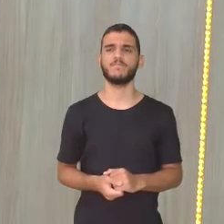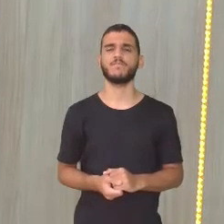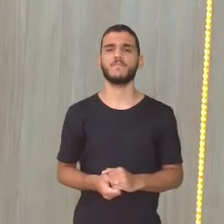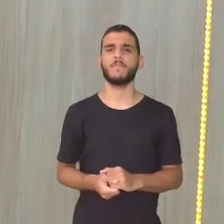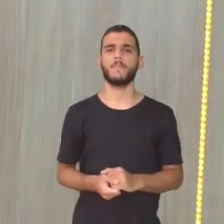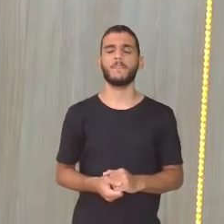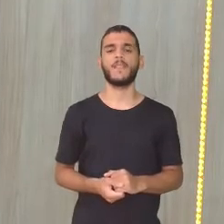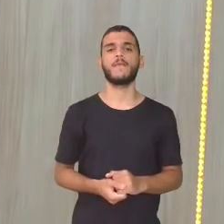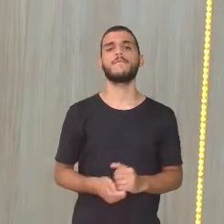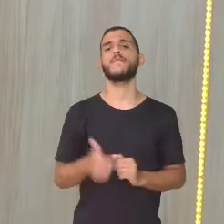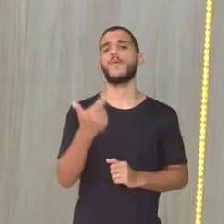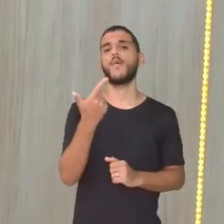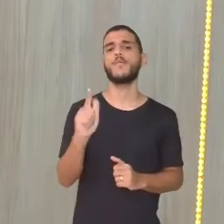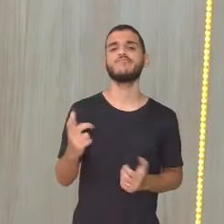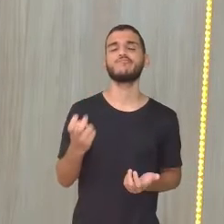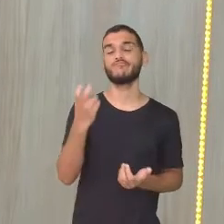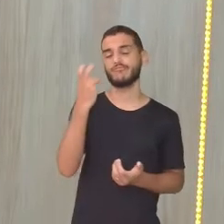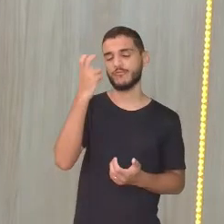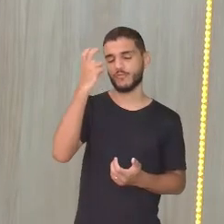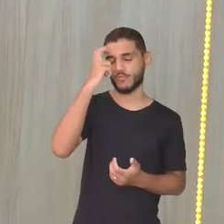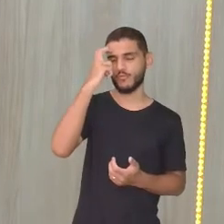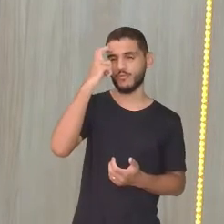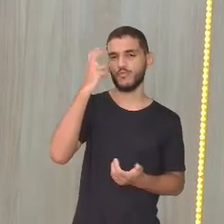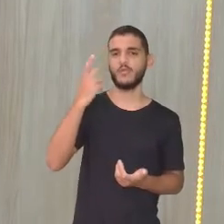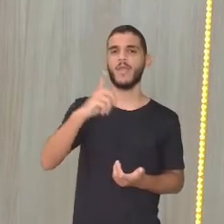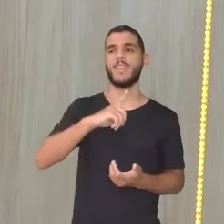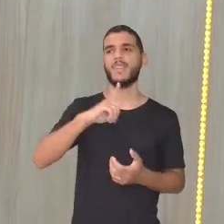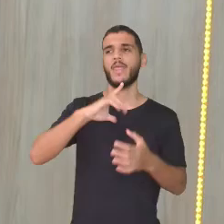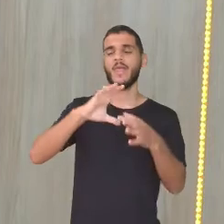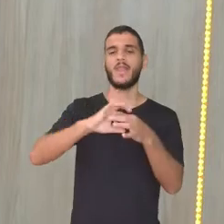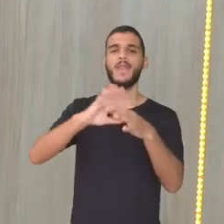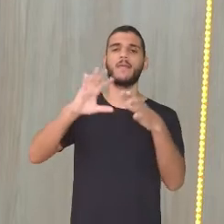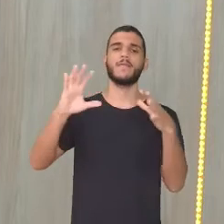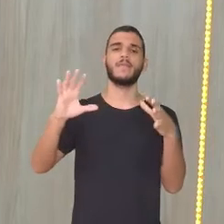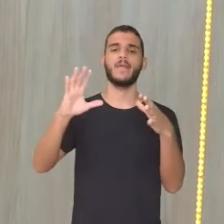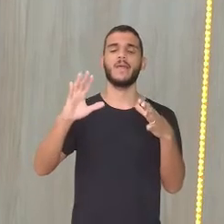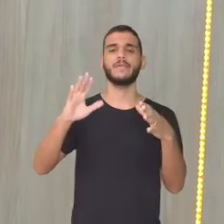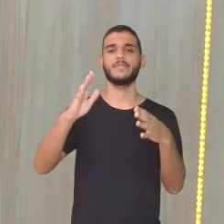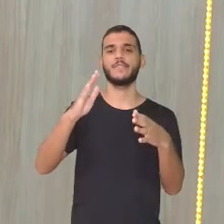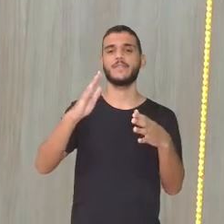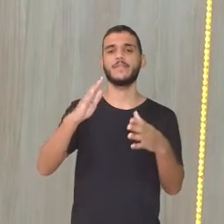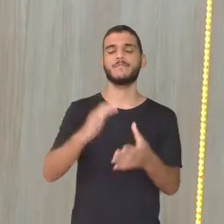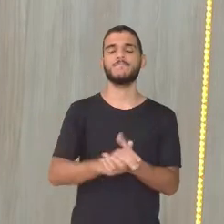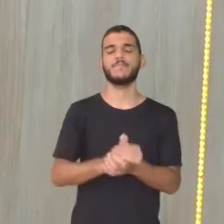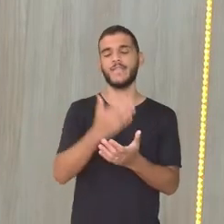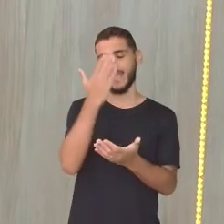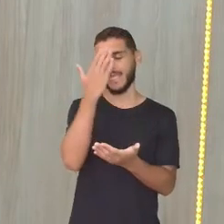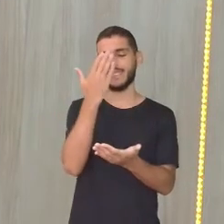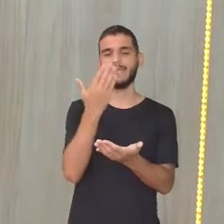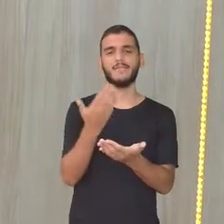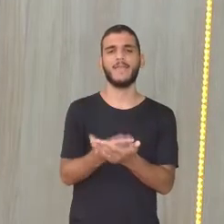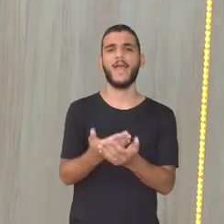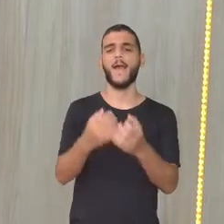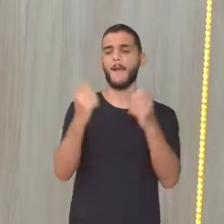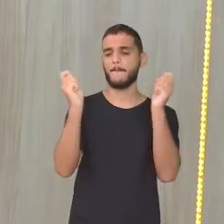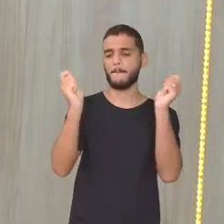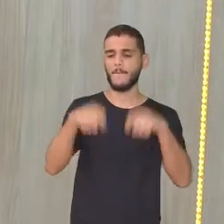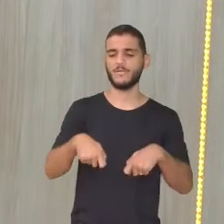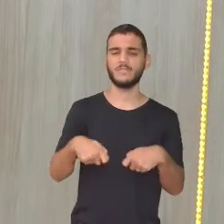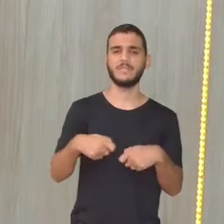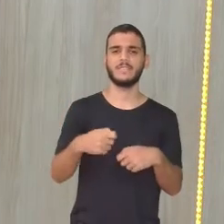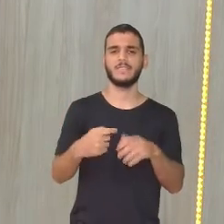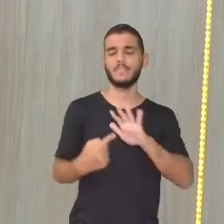né? A cultura, minha gente. Então, você ter liberdade de credo, você poder manifestar a cultura, isso